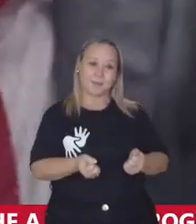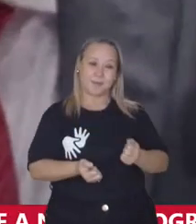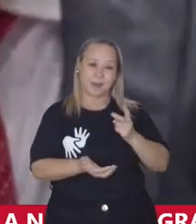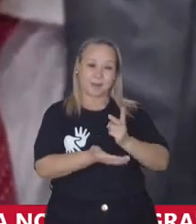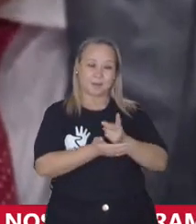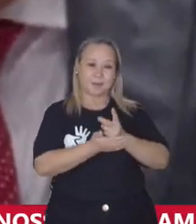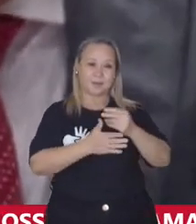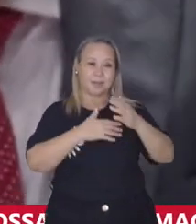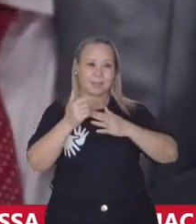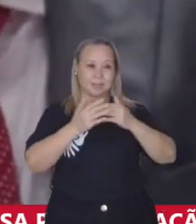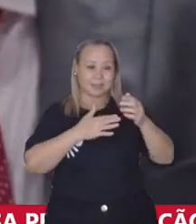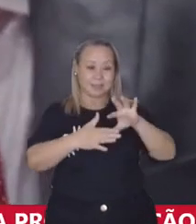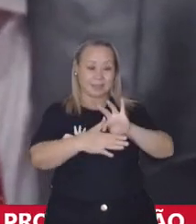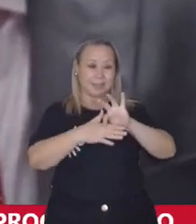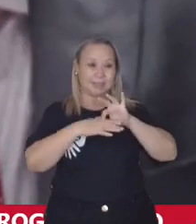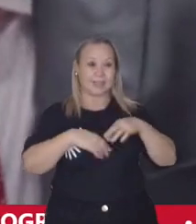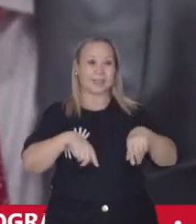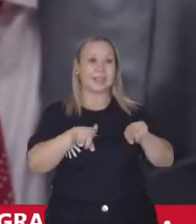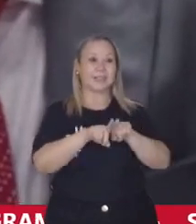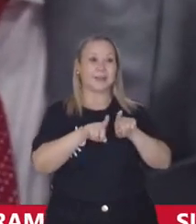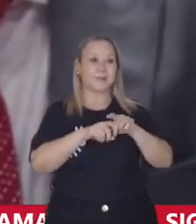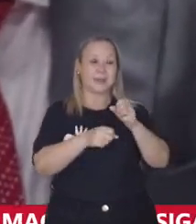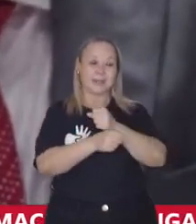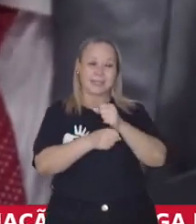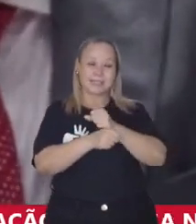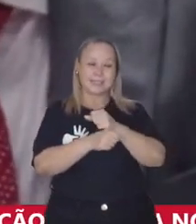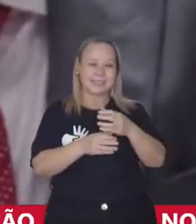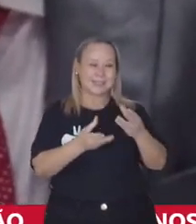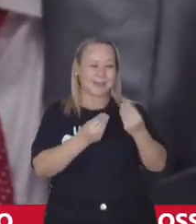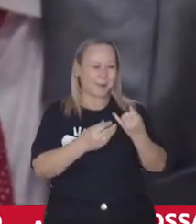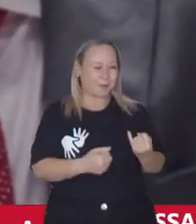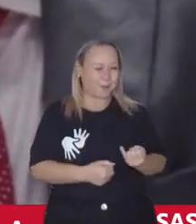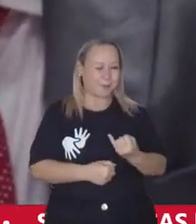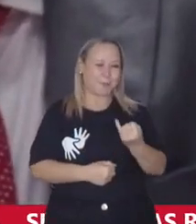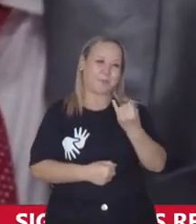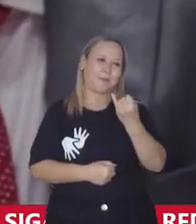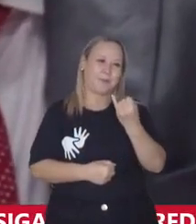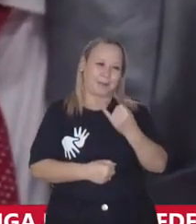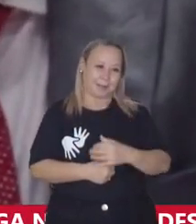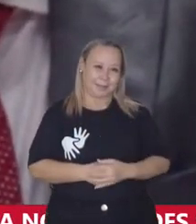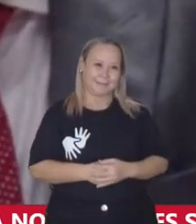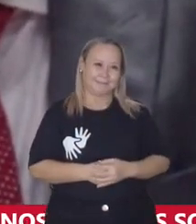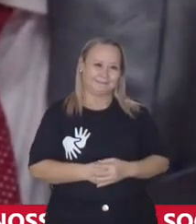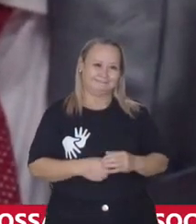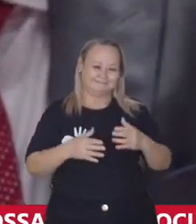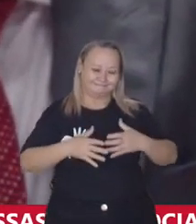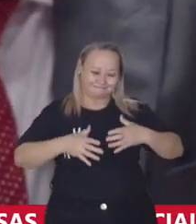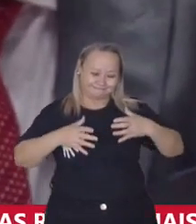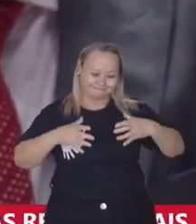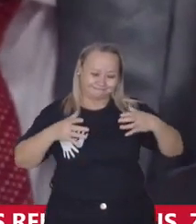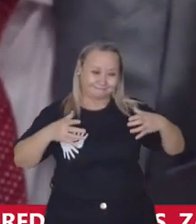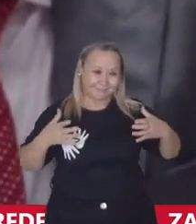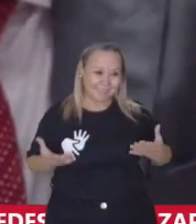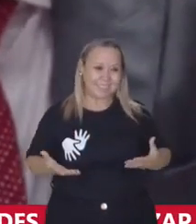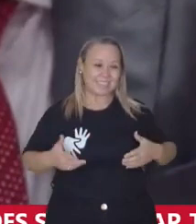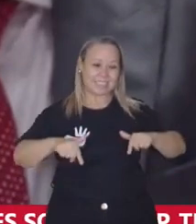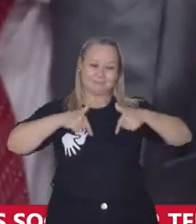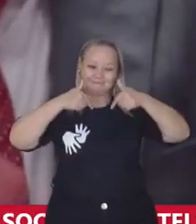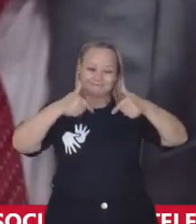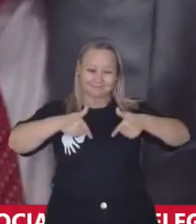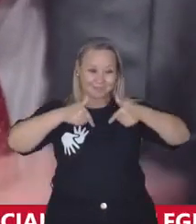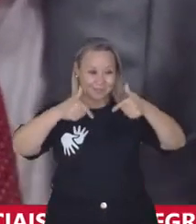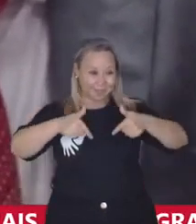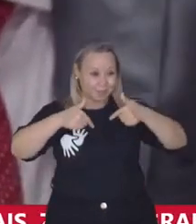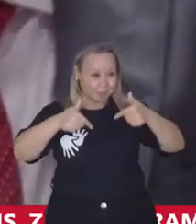exercendo a liderança também nesse ano tão importante de grande resistência, de